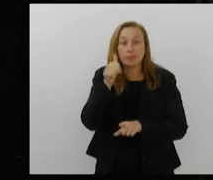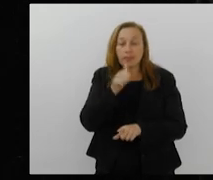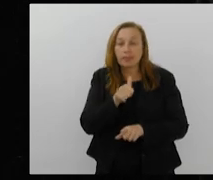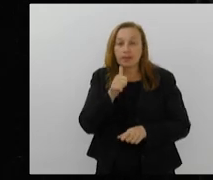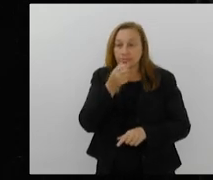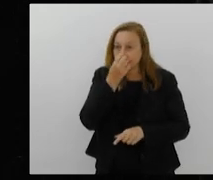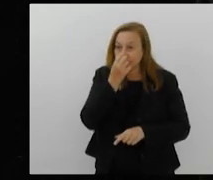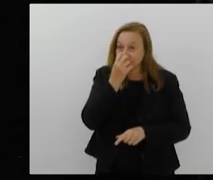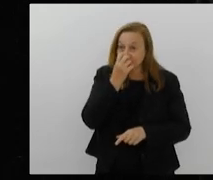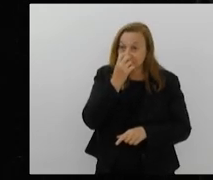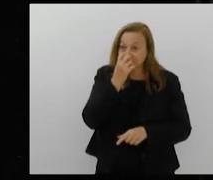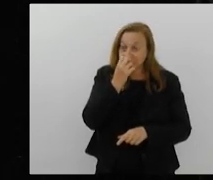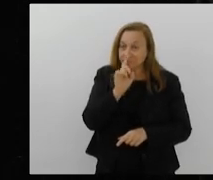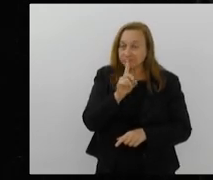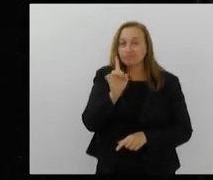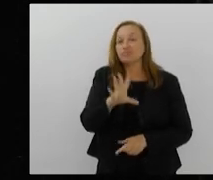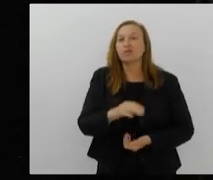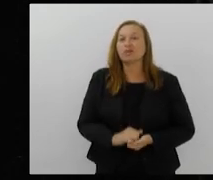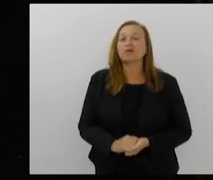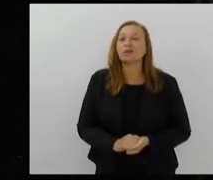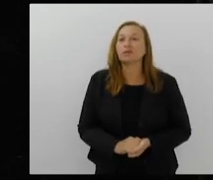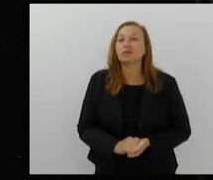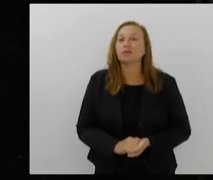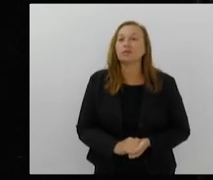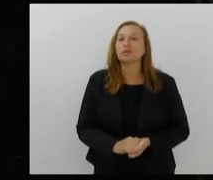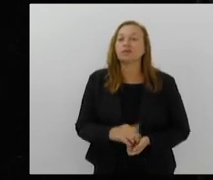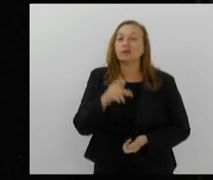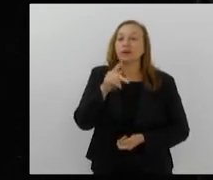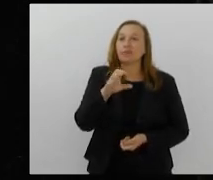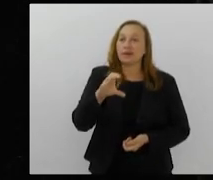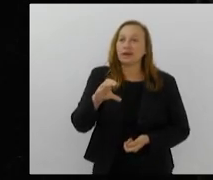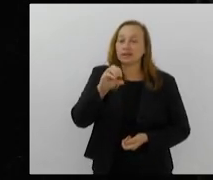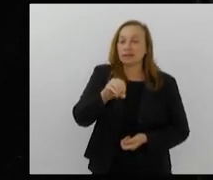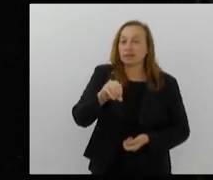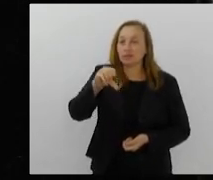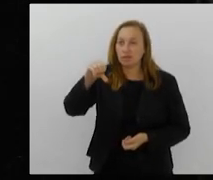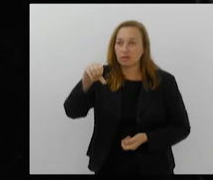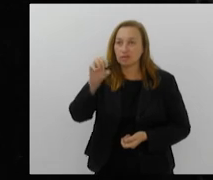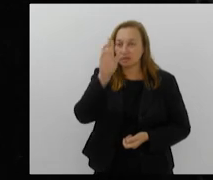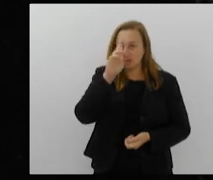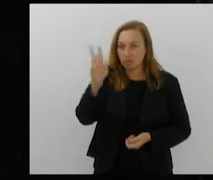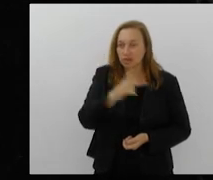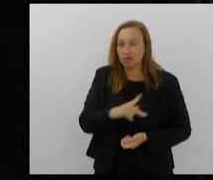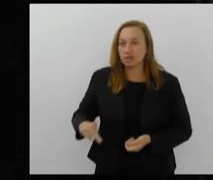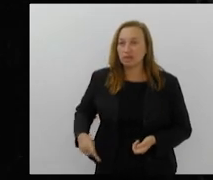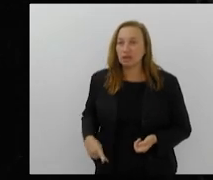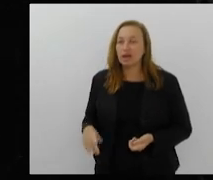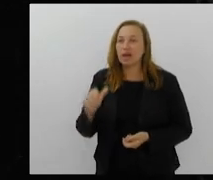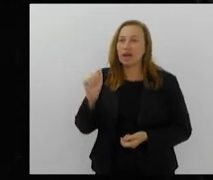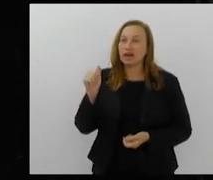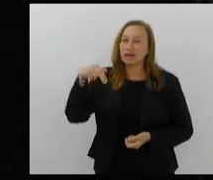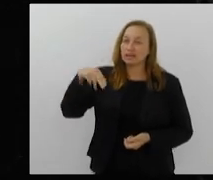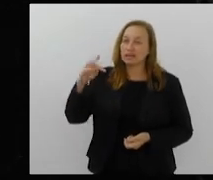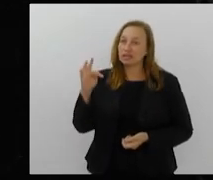mulheres. E não só isso, a PEC 09, senhor presidente, também, além de anistiar,